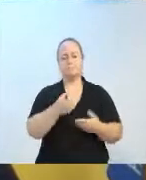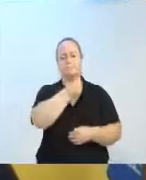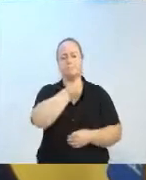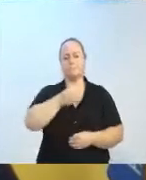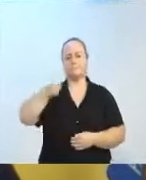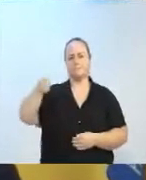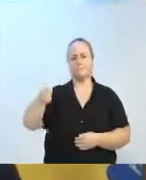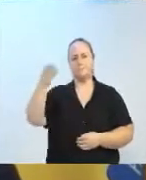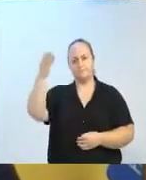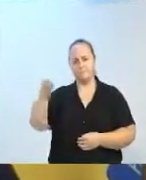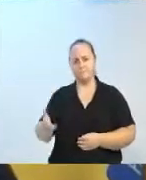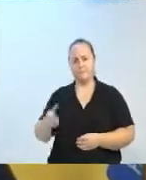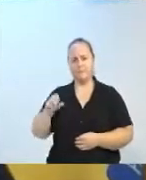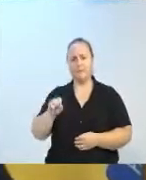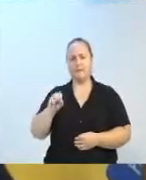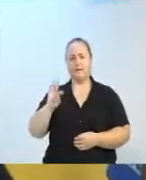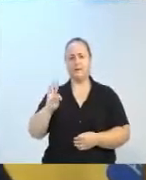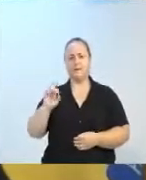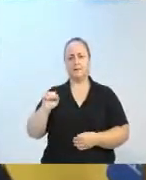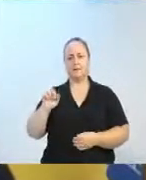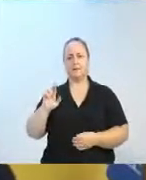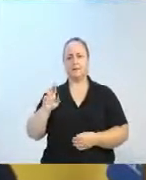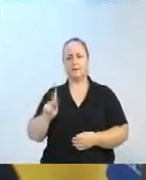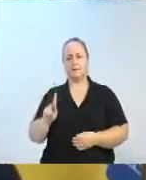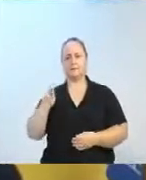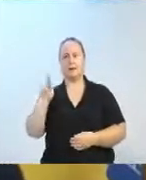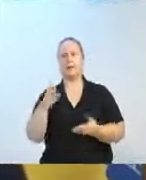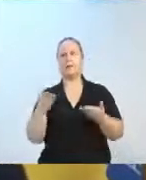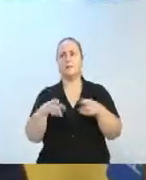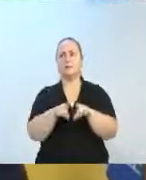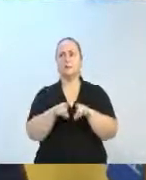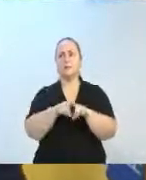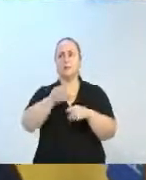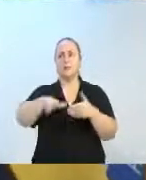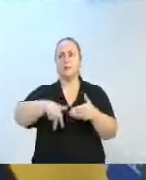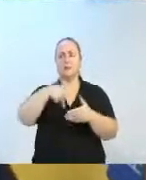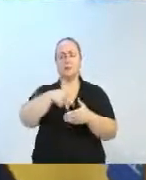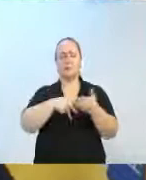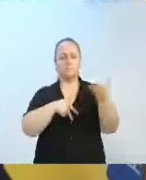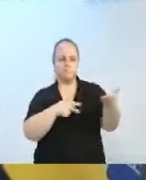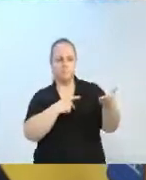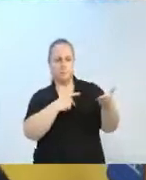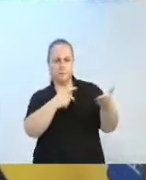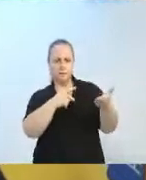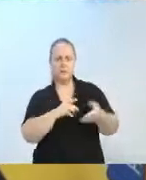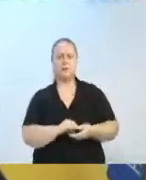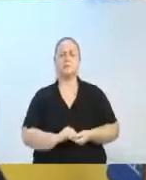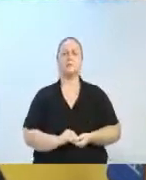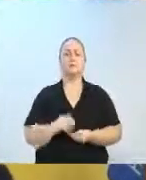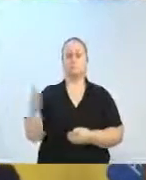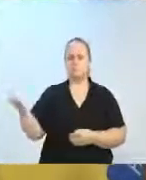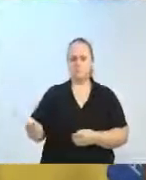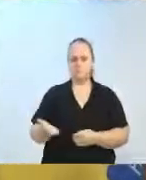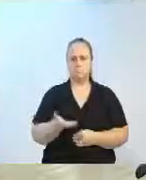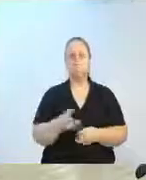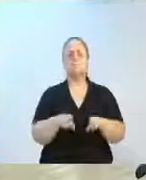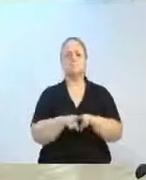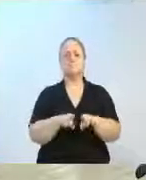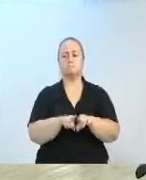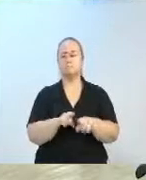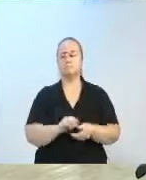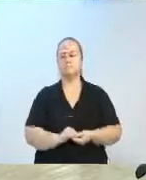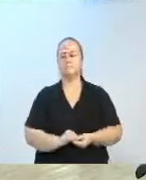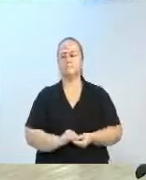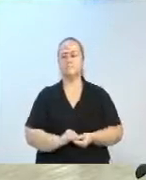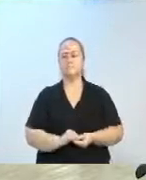Dr. Stark, que também está aqui. Eu gostaria que o Dr. Stark, se possível, senhor presidente, né, o Dr. Stark se manifestasse. Muito